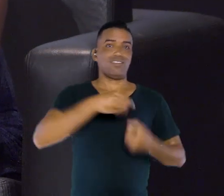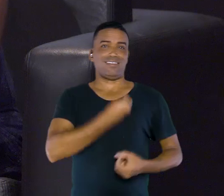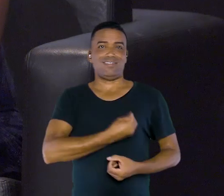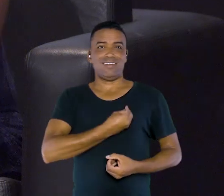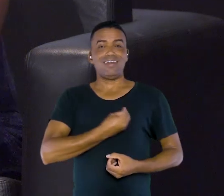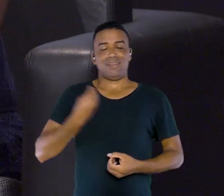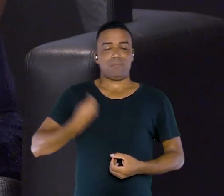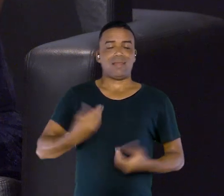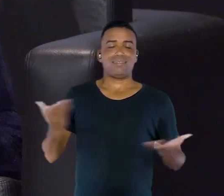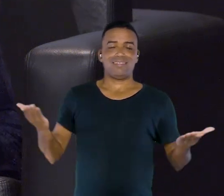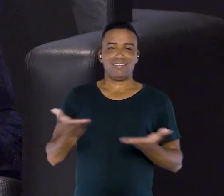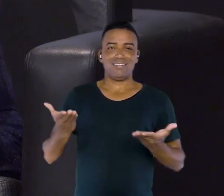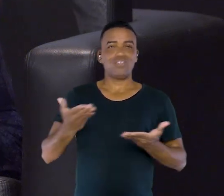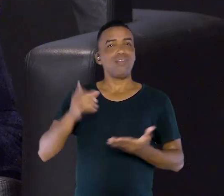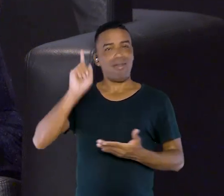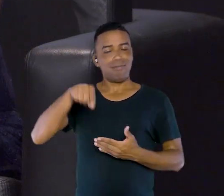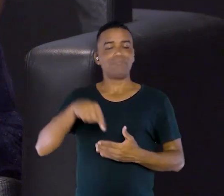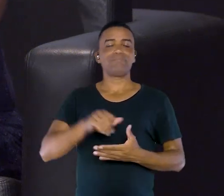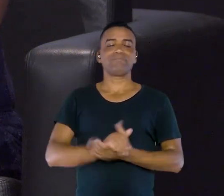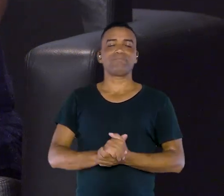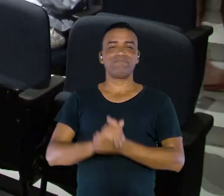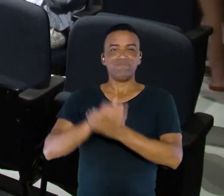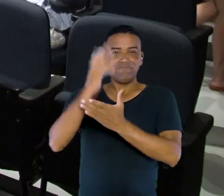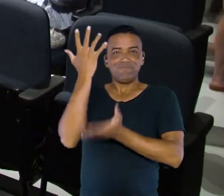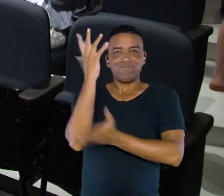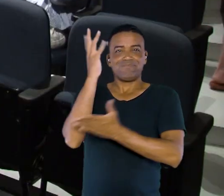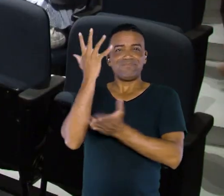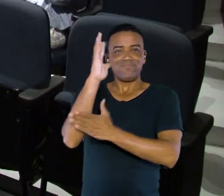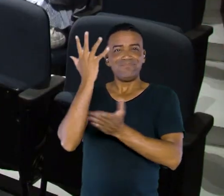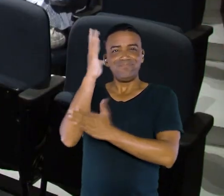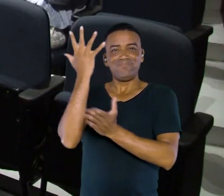né? Acho que é isso.